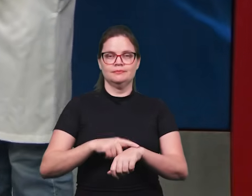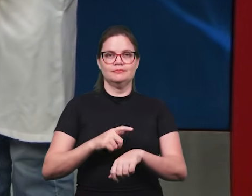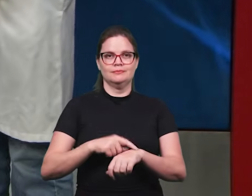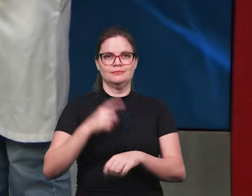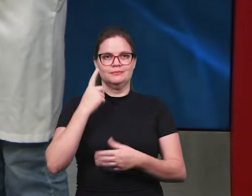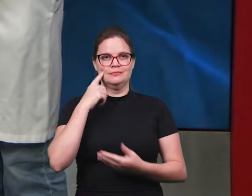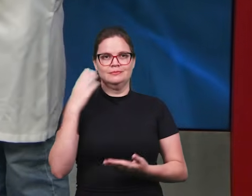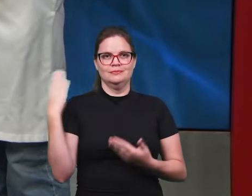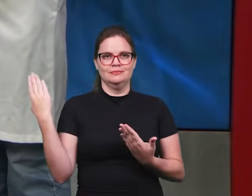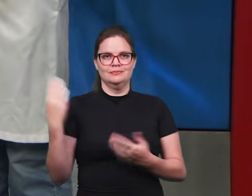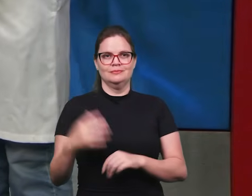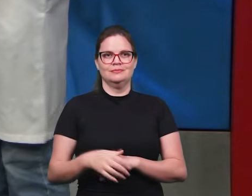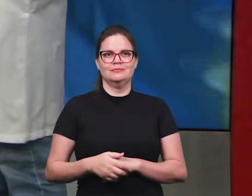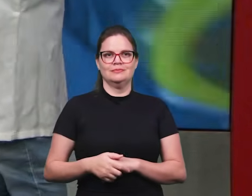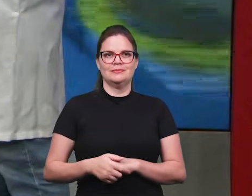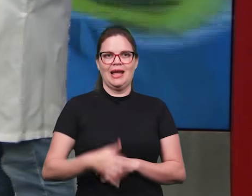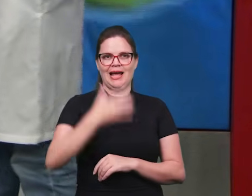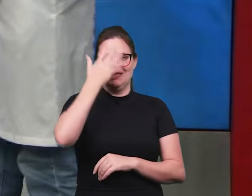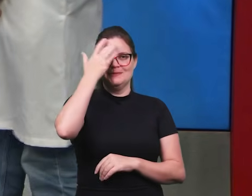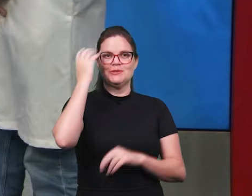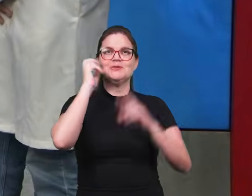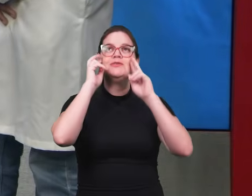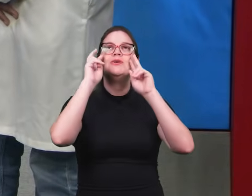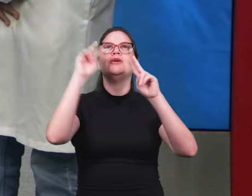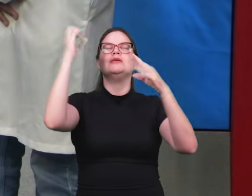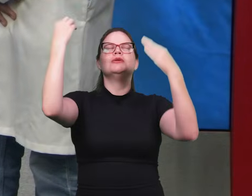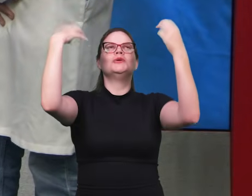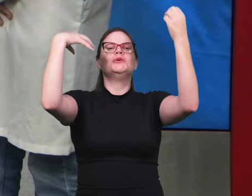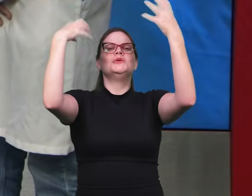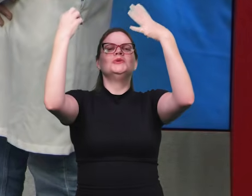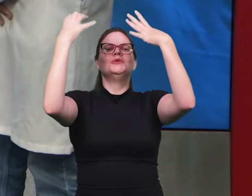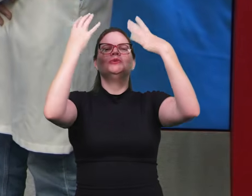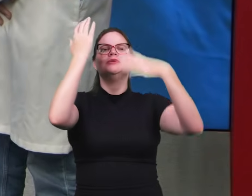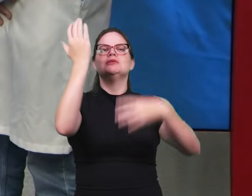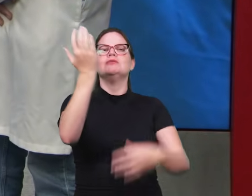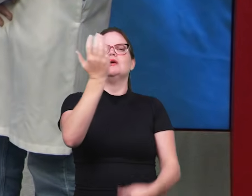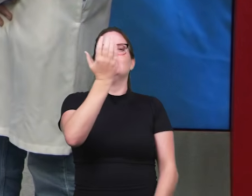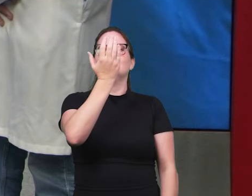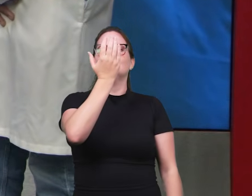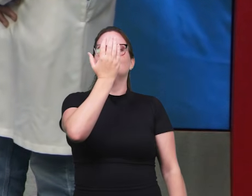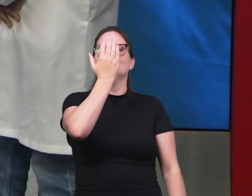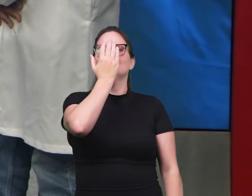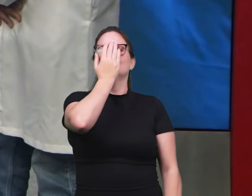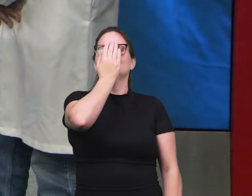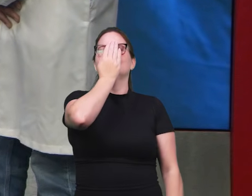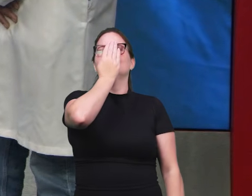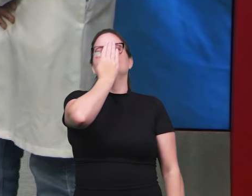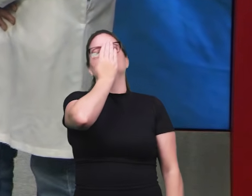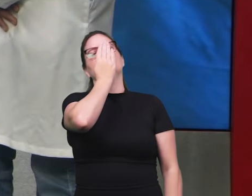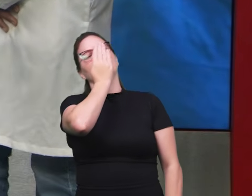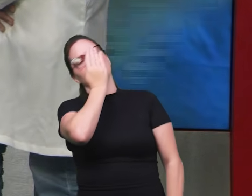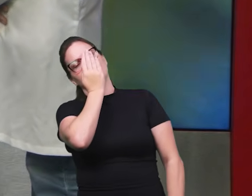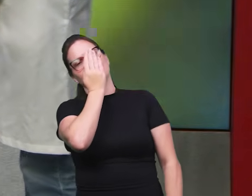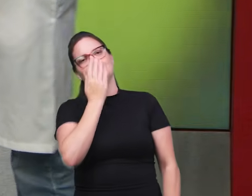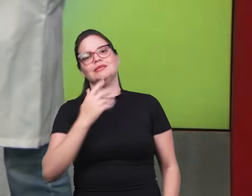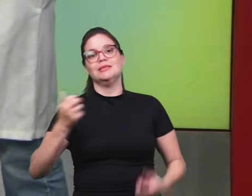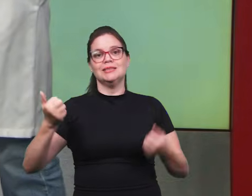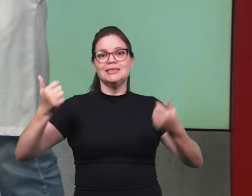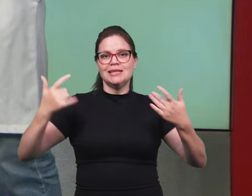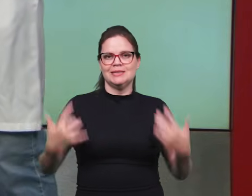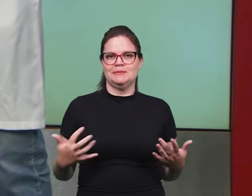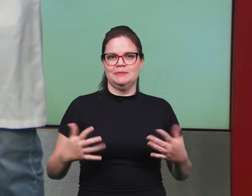ó, esse momento da anestesia. As pessoas ficam assustadas, ó, vem a máscarazinha. Urso, explica para nós esse